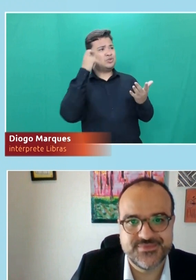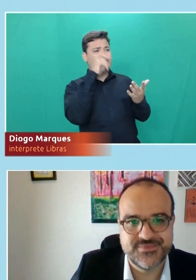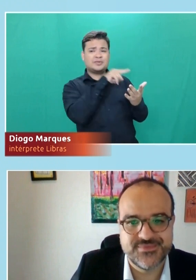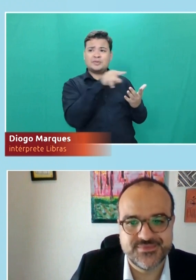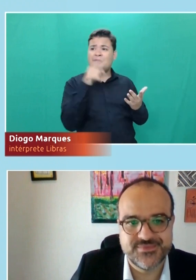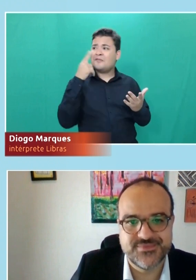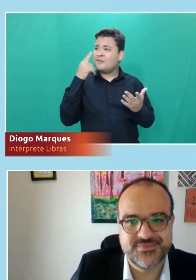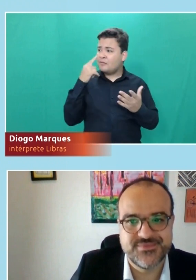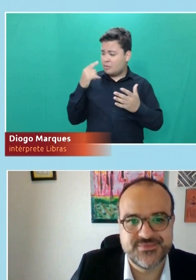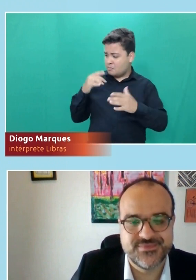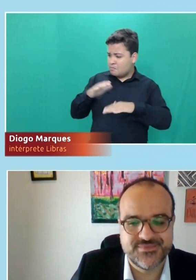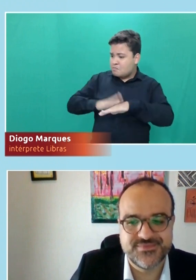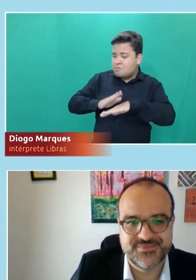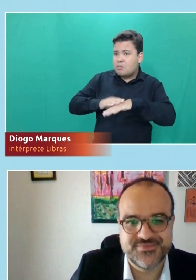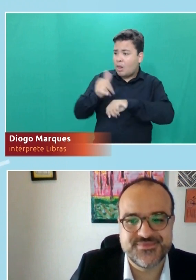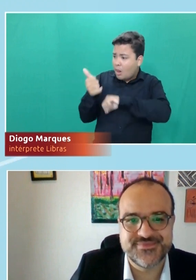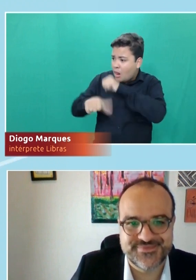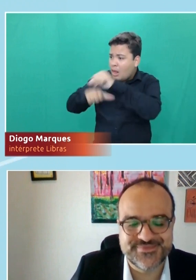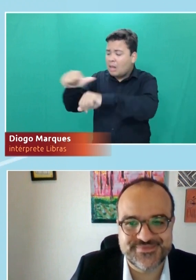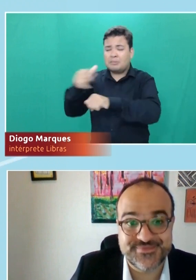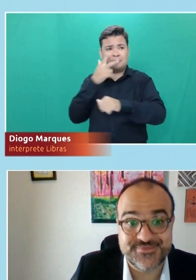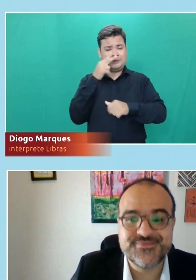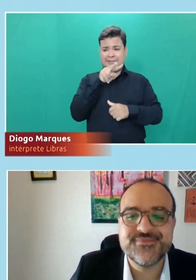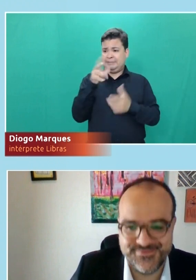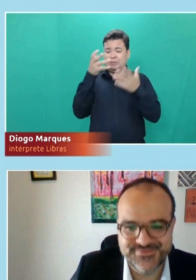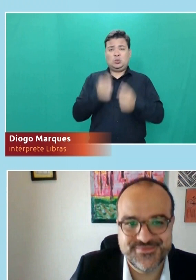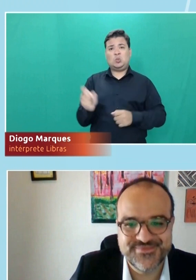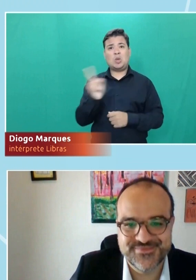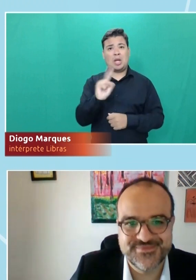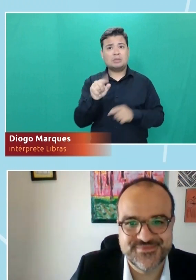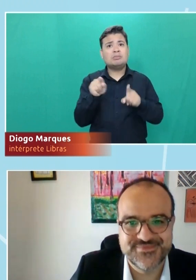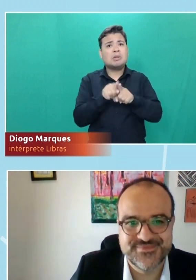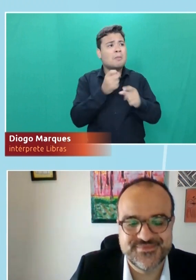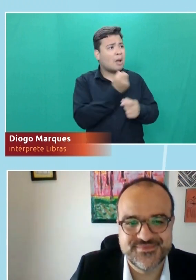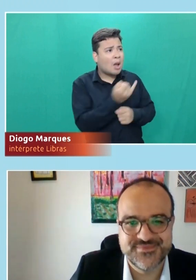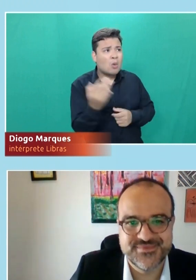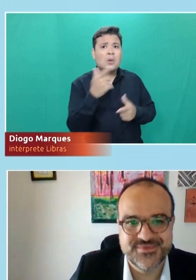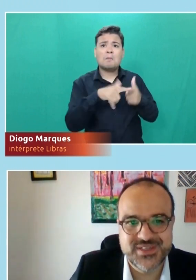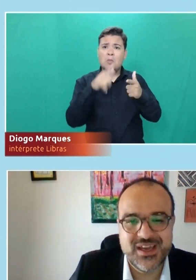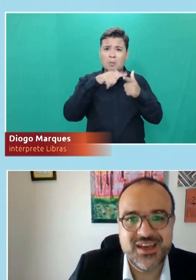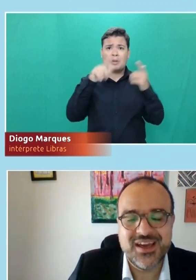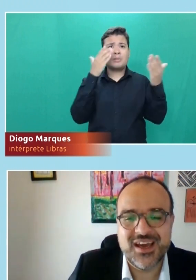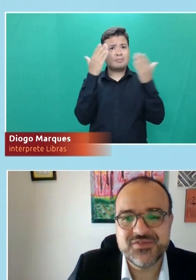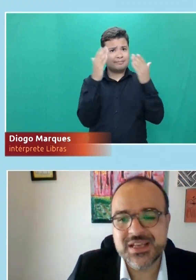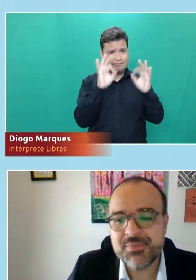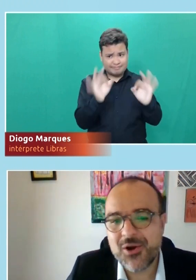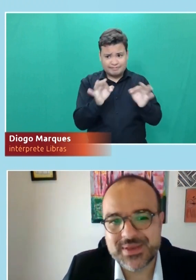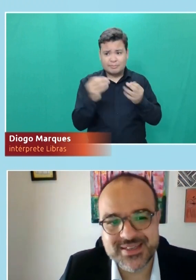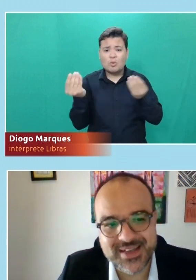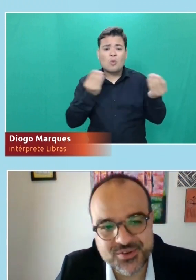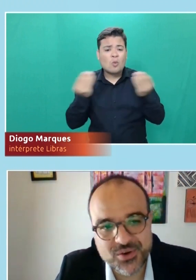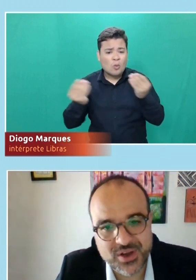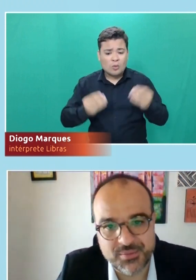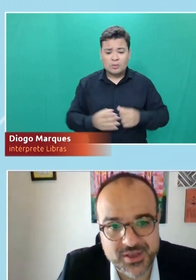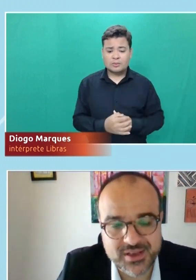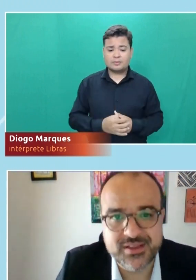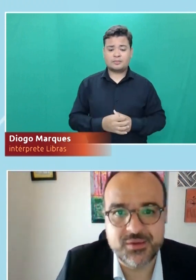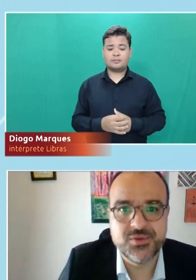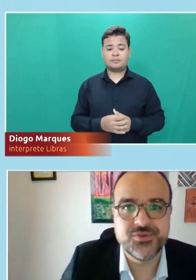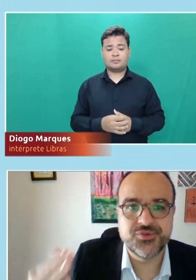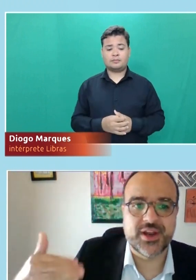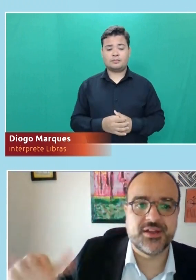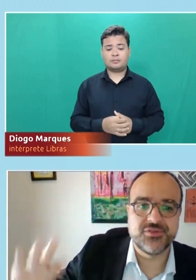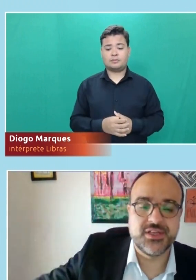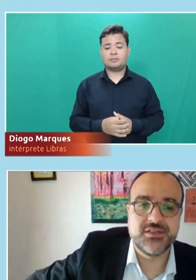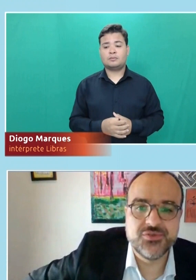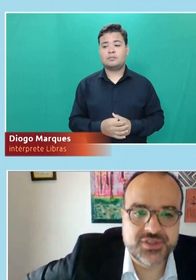esse mundo e muitas vezes até dificuldades psicológicas mesmo no dia a dia dessas pessoas, né? Você sabe que é um pesquisador, Camila, que